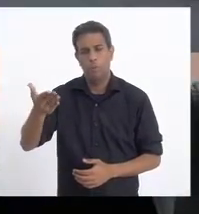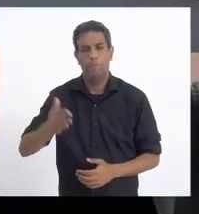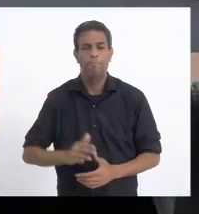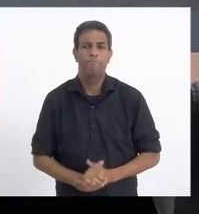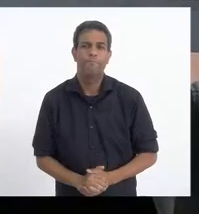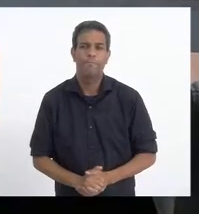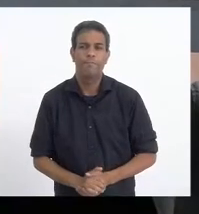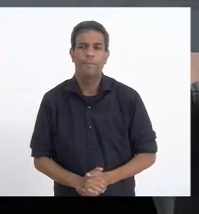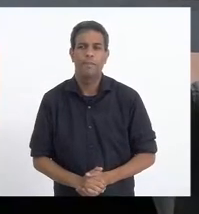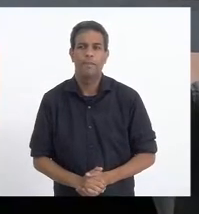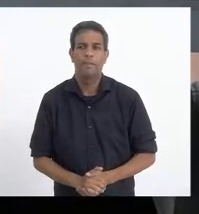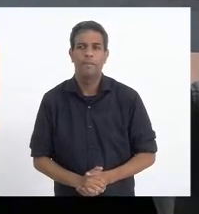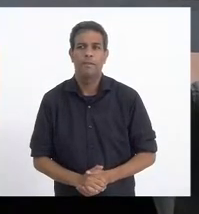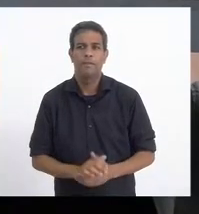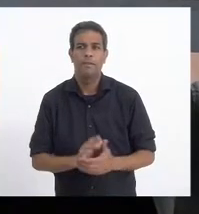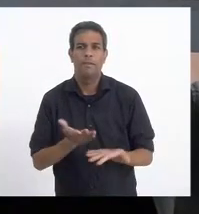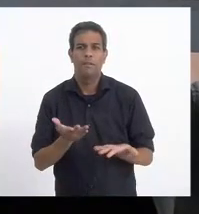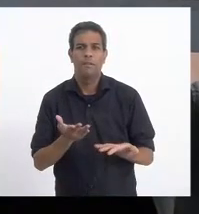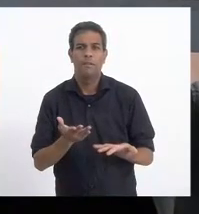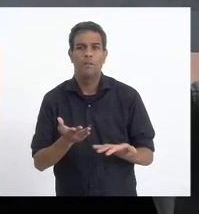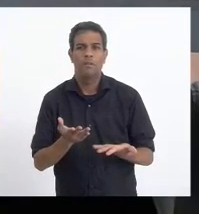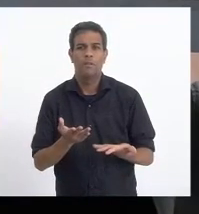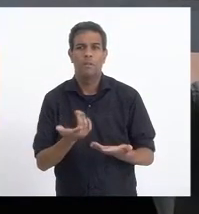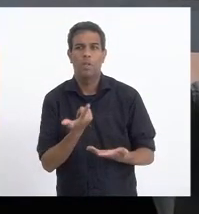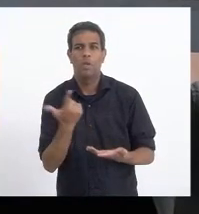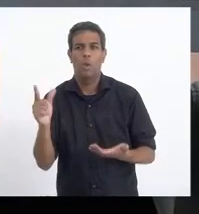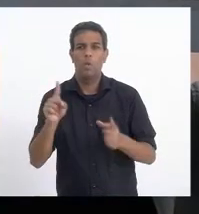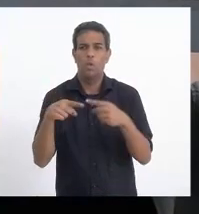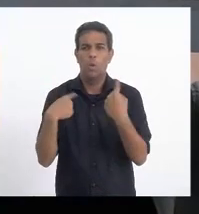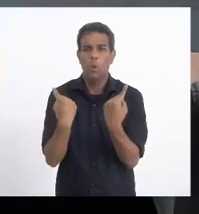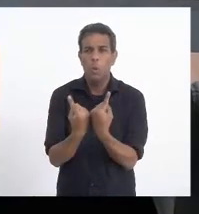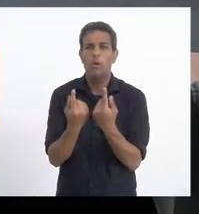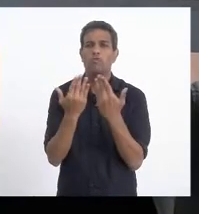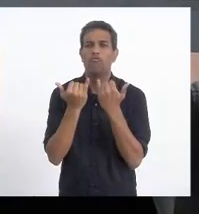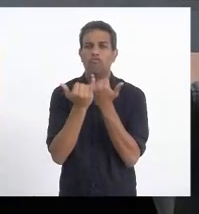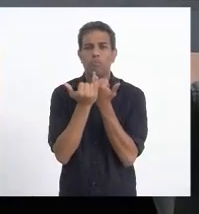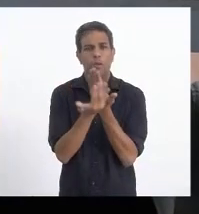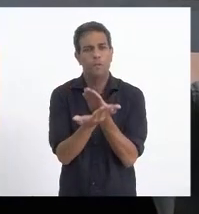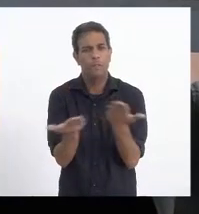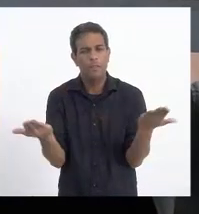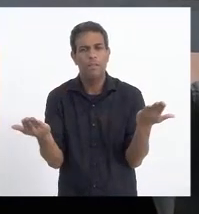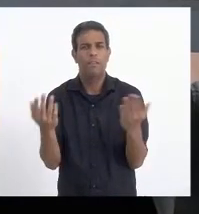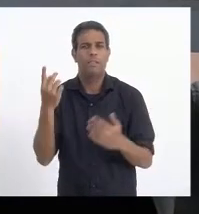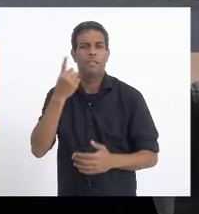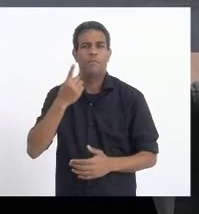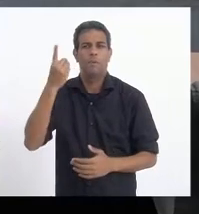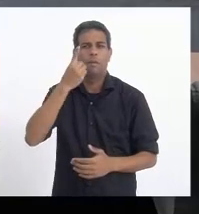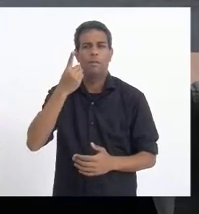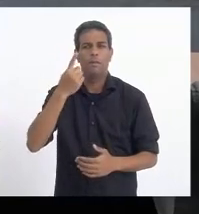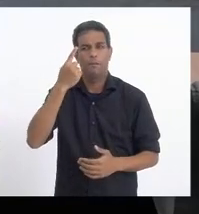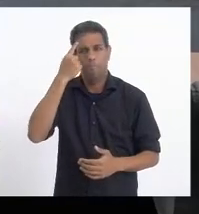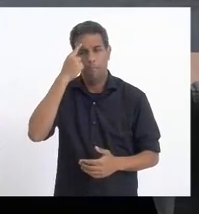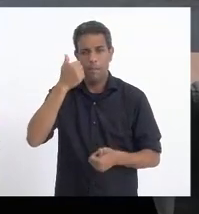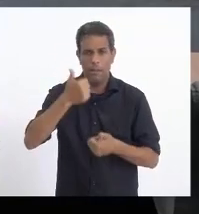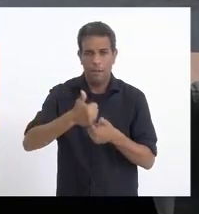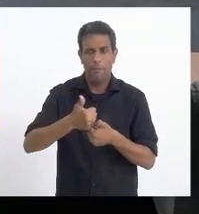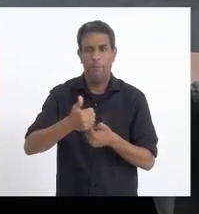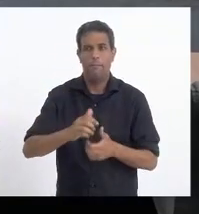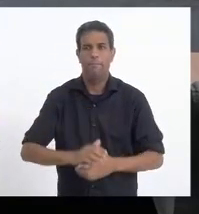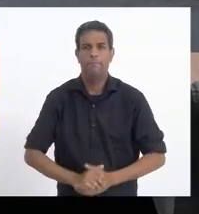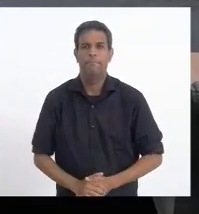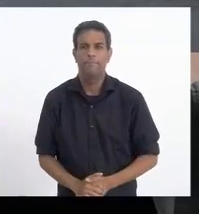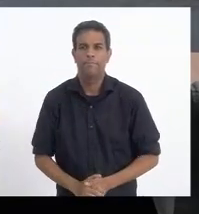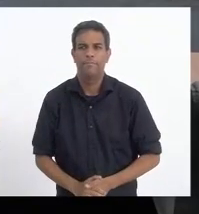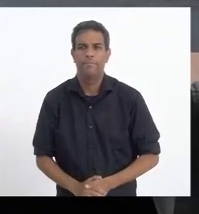eu quero me despedir aqui deputada Martha Rocha que tem um outro compromisso pedindo desculpa a todos Obrigado Luís